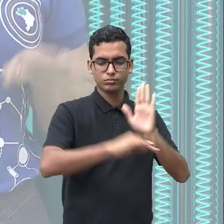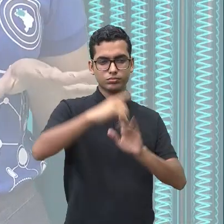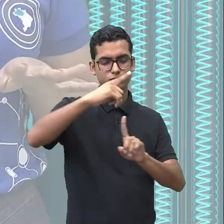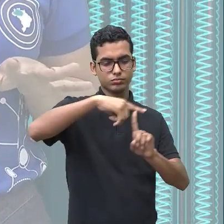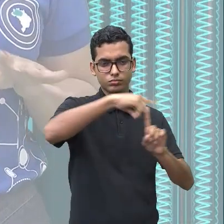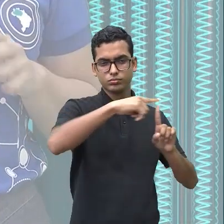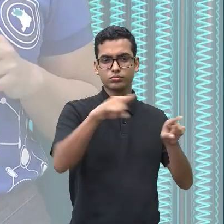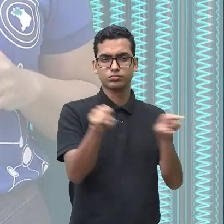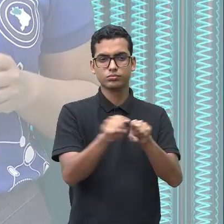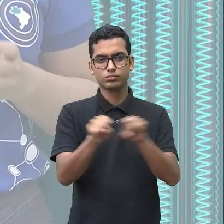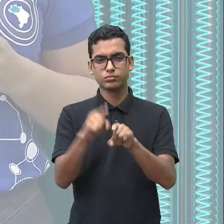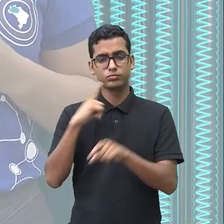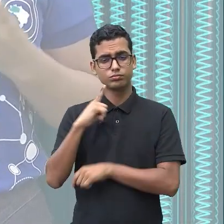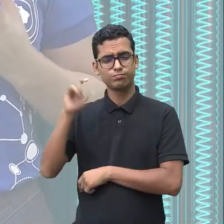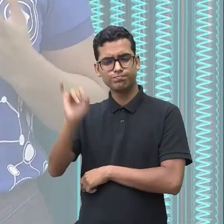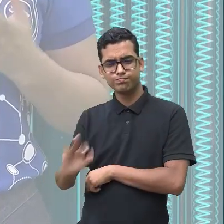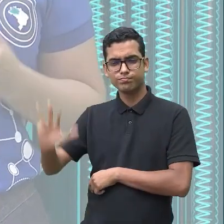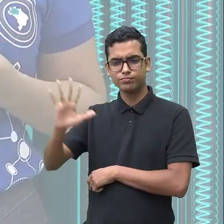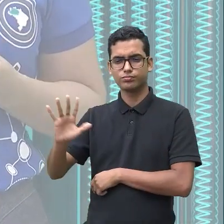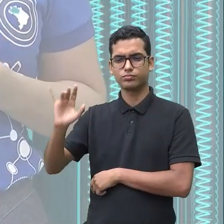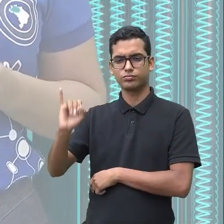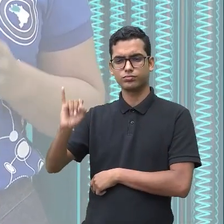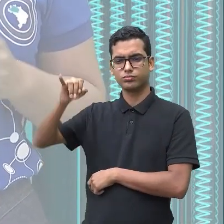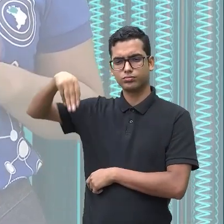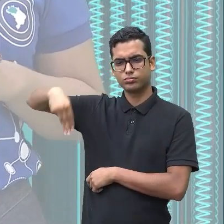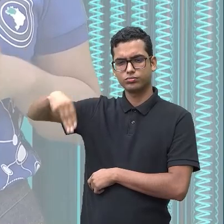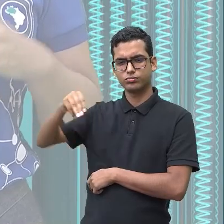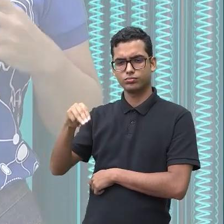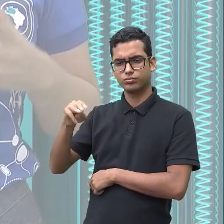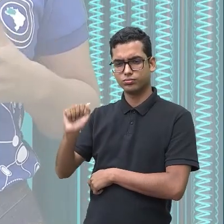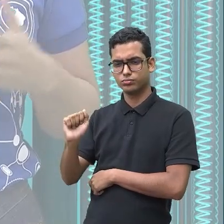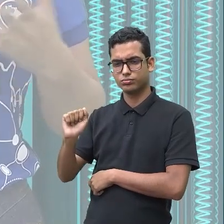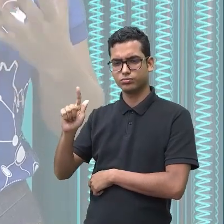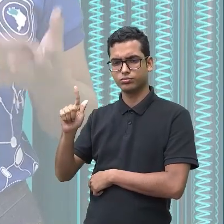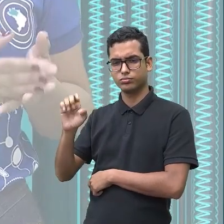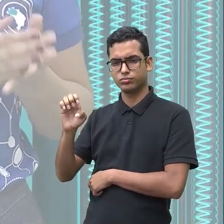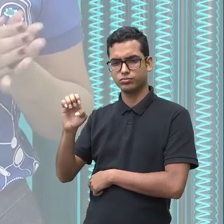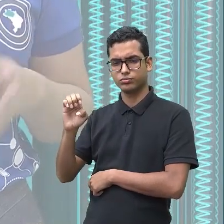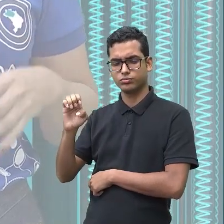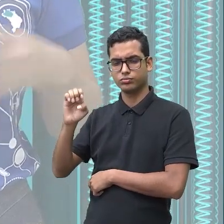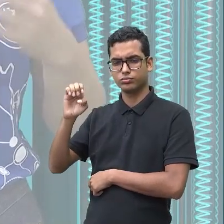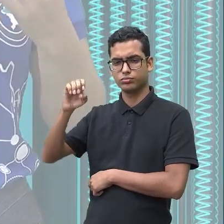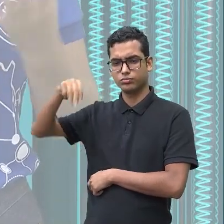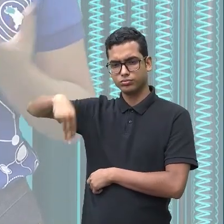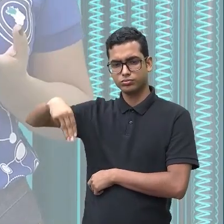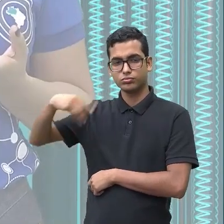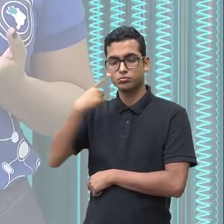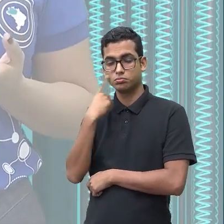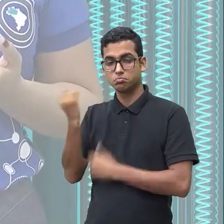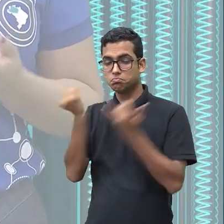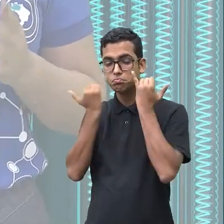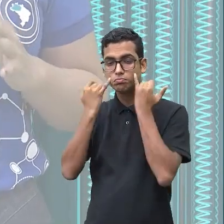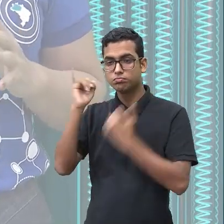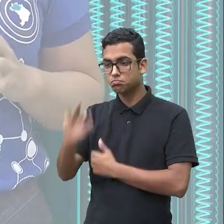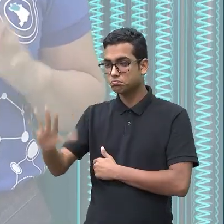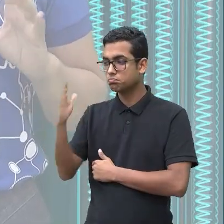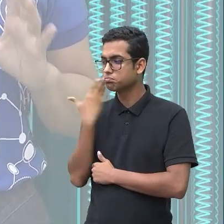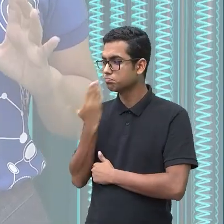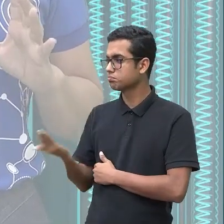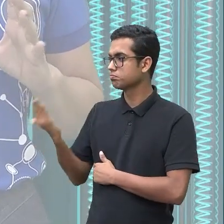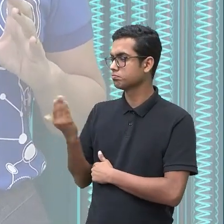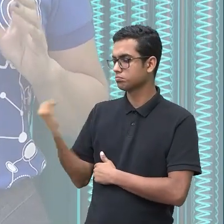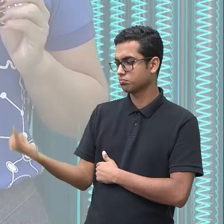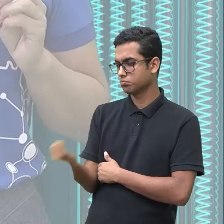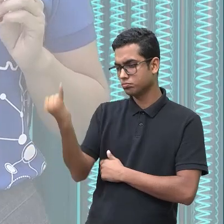preste atenção na imagem, que essa imagem vai trazer informações úteis, importantes sobre aquele texto. Geralmente,